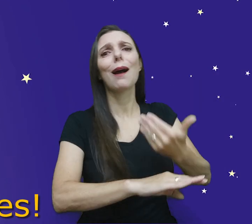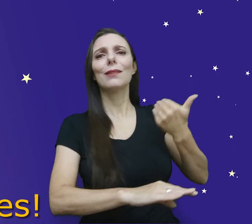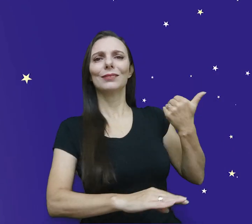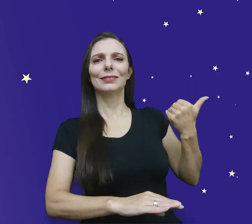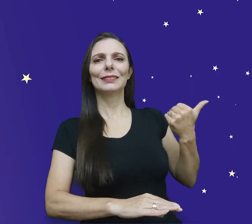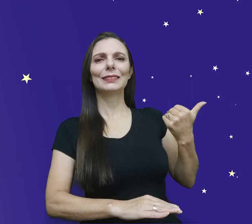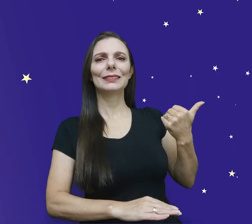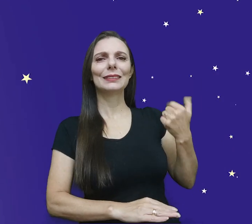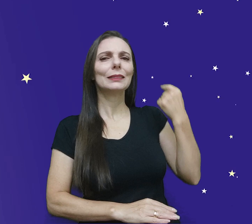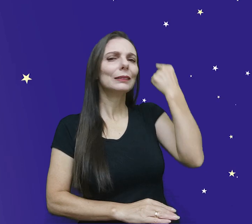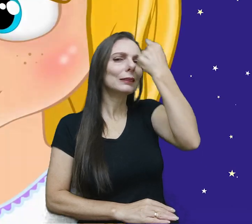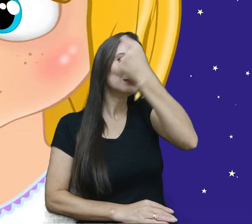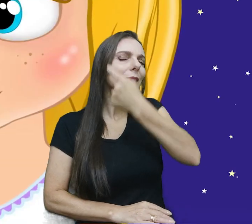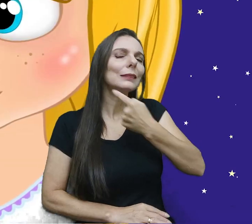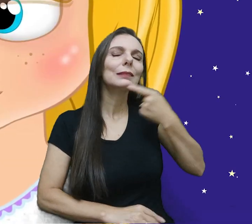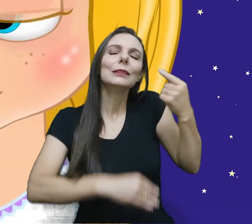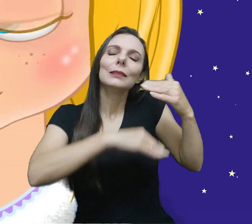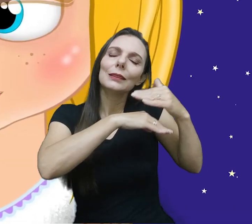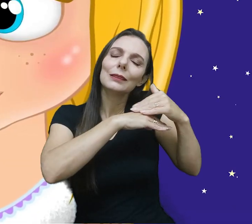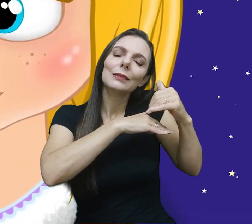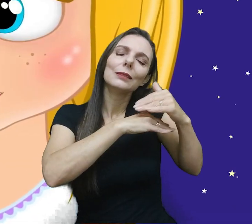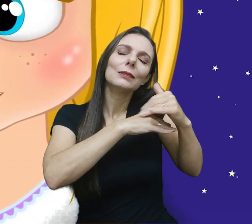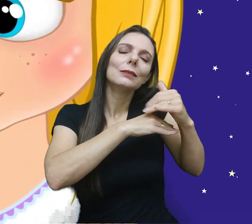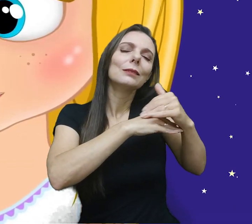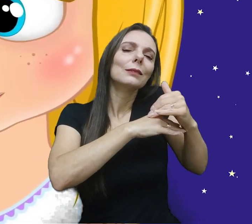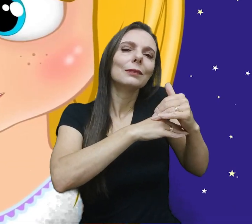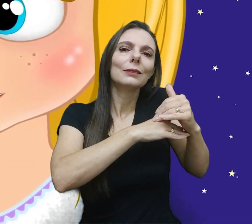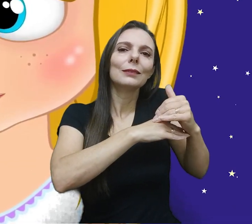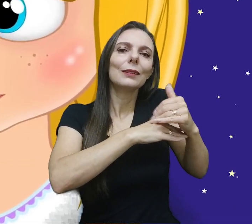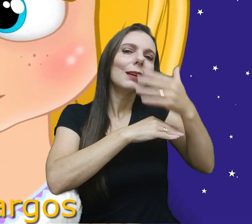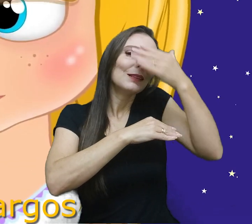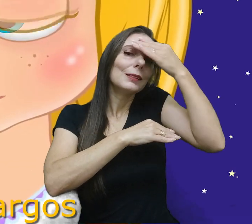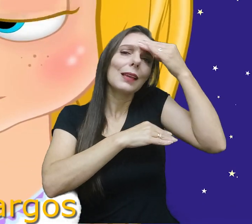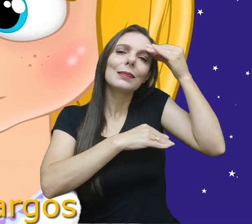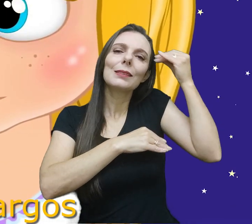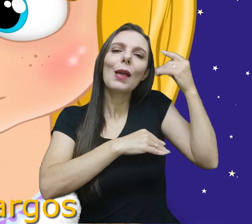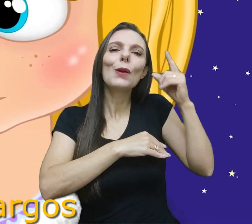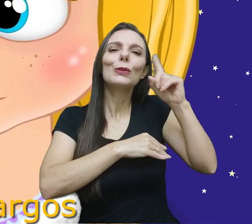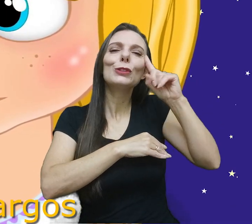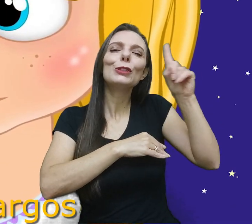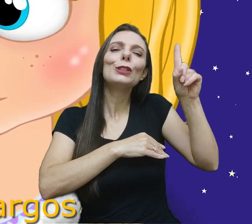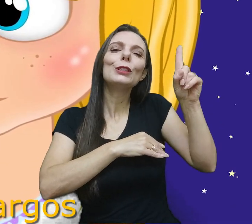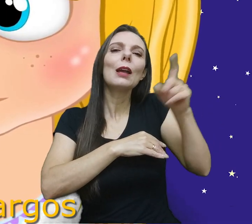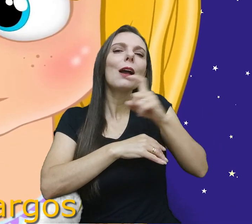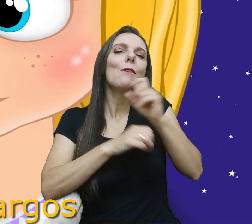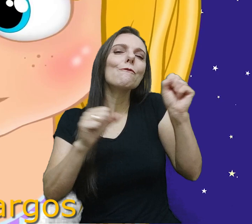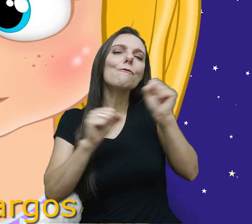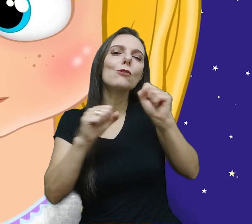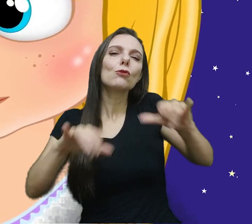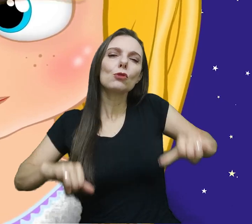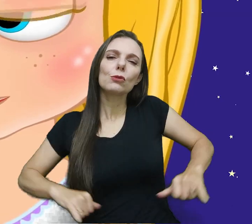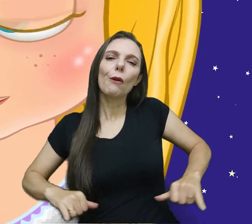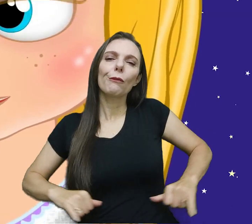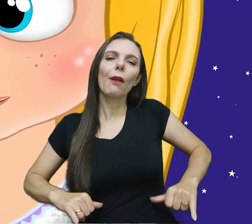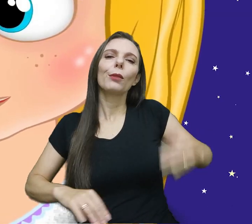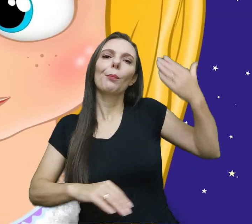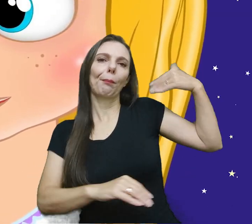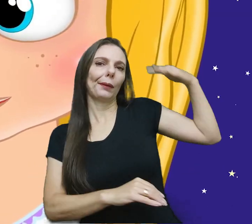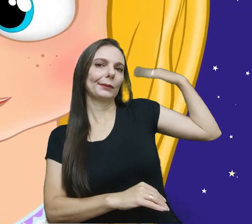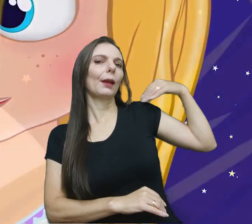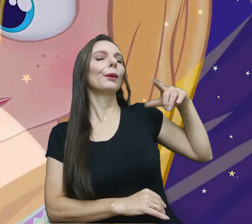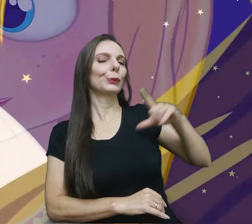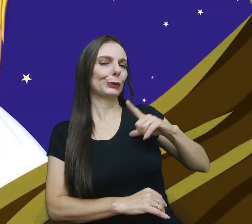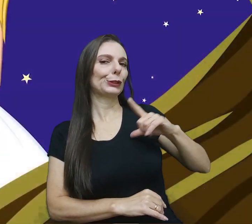bonita antes. Seu rosto amoroso a fez esquecer todos os dias frios e amargos que tinha